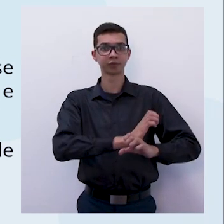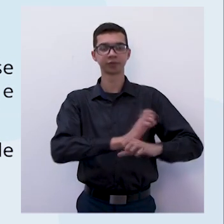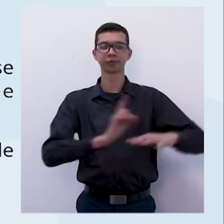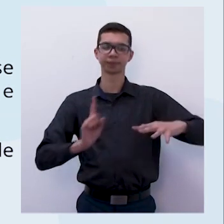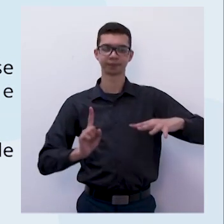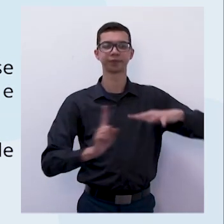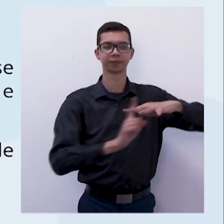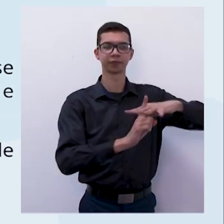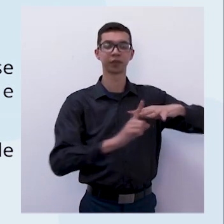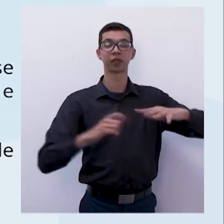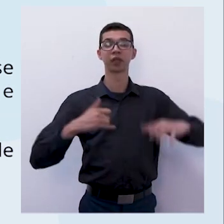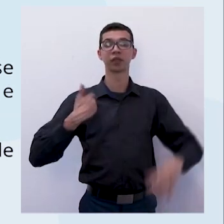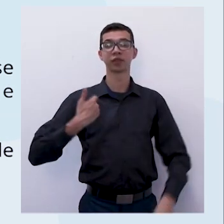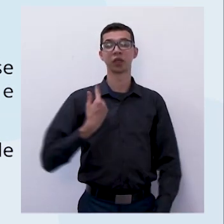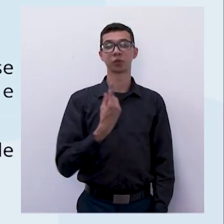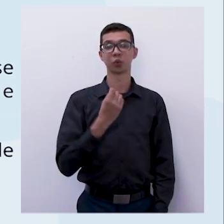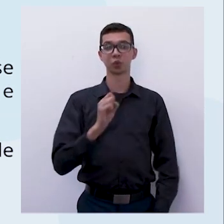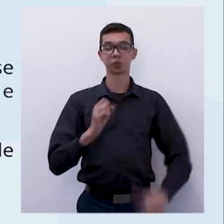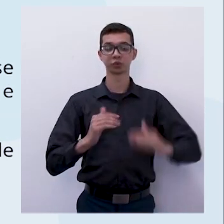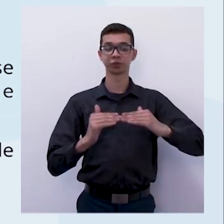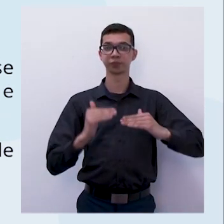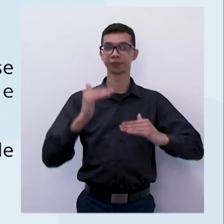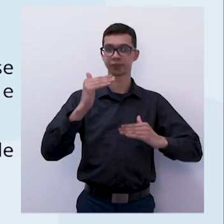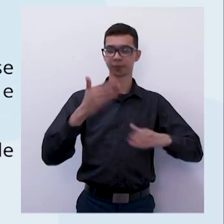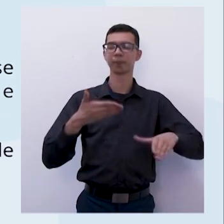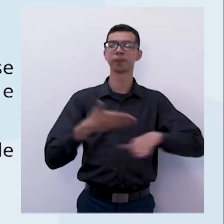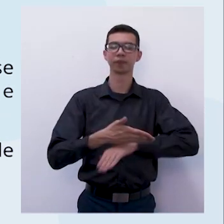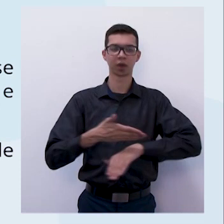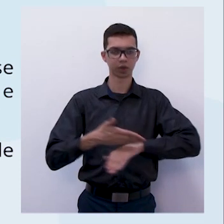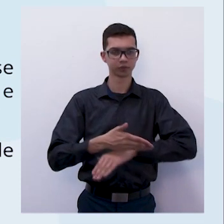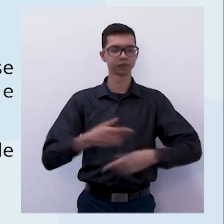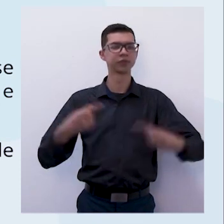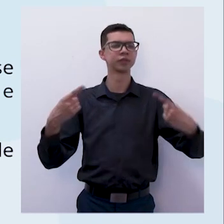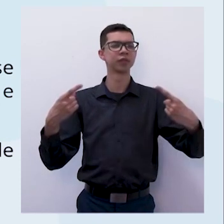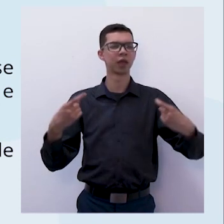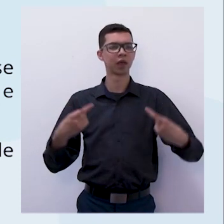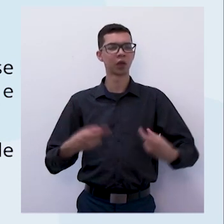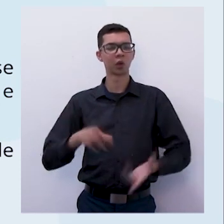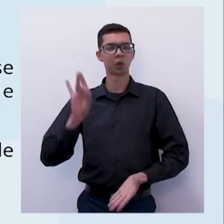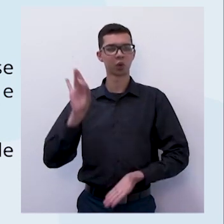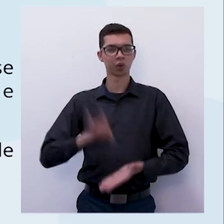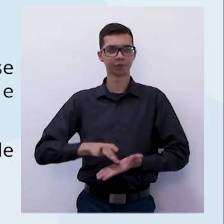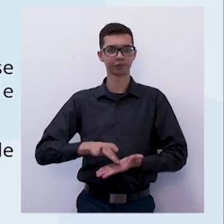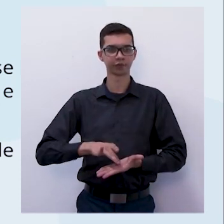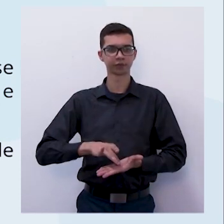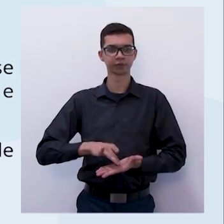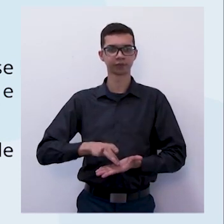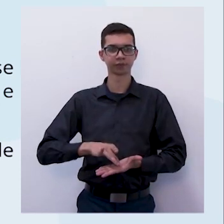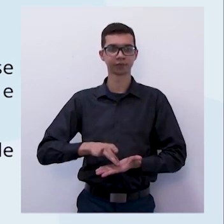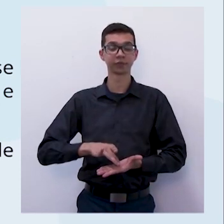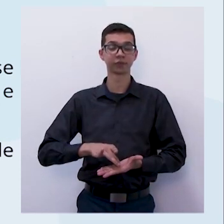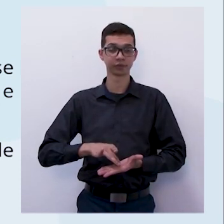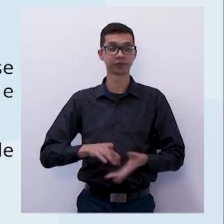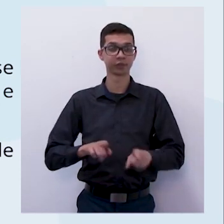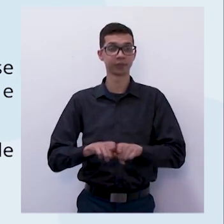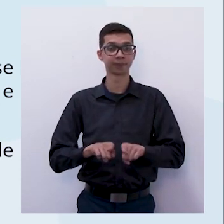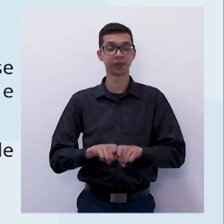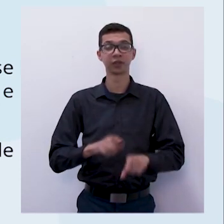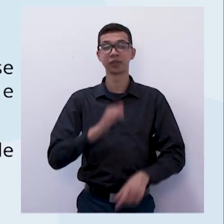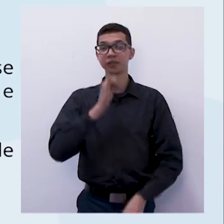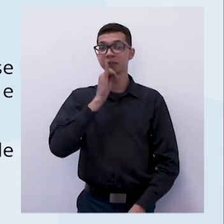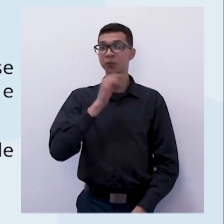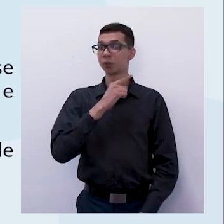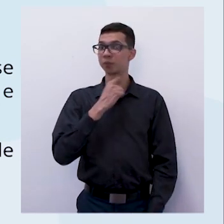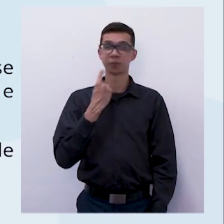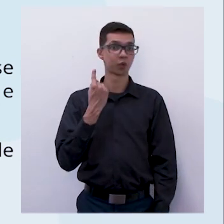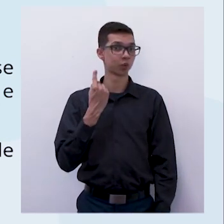partir dos 18 anos, ele já vai participar das guerras de uma forma oficial, né? E, claro, se ele não morrer